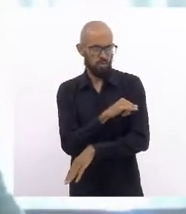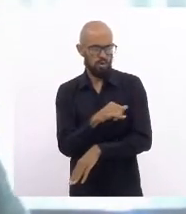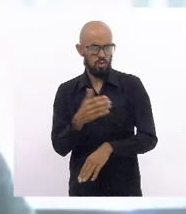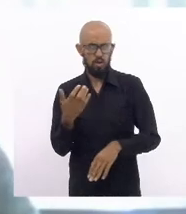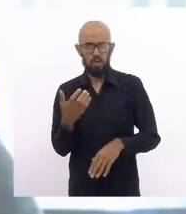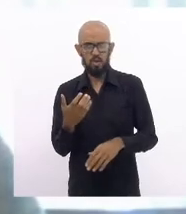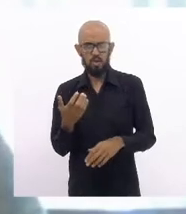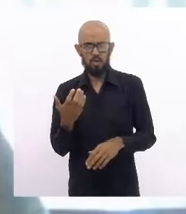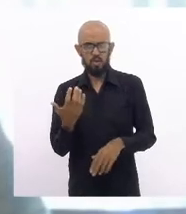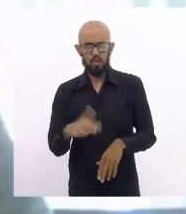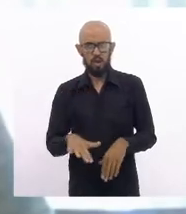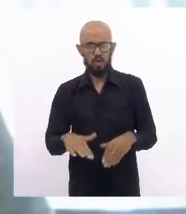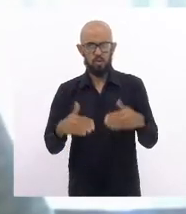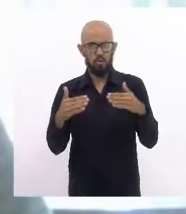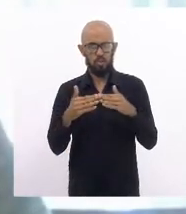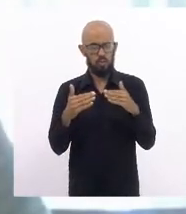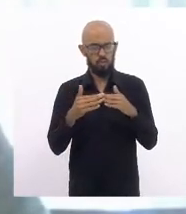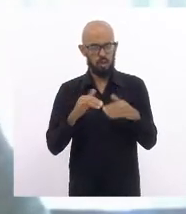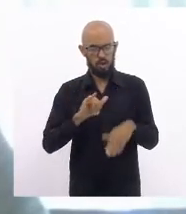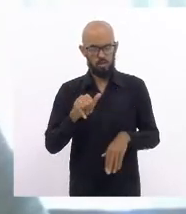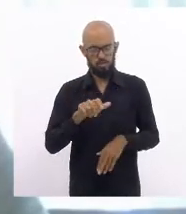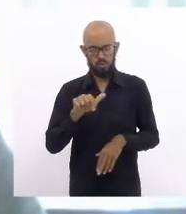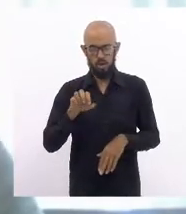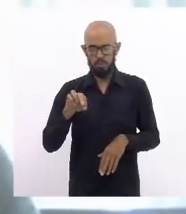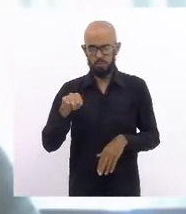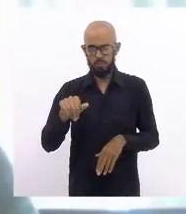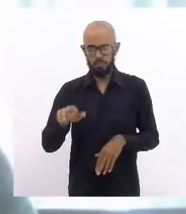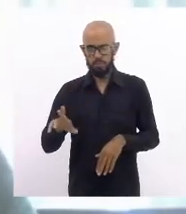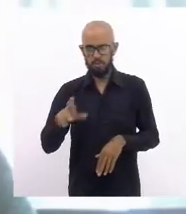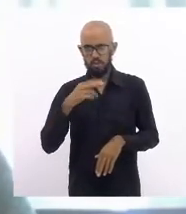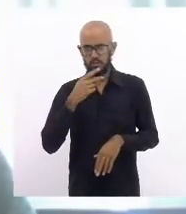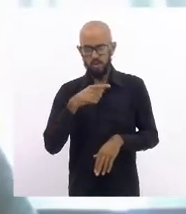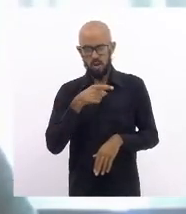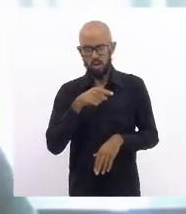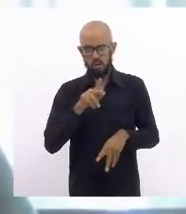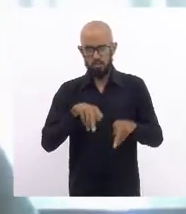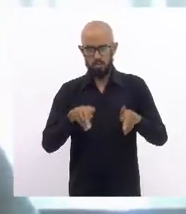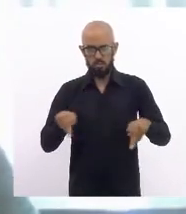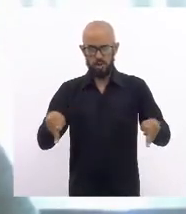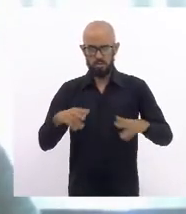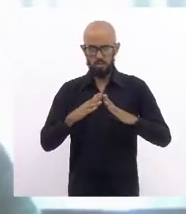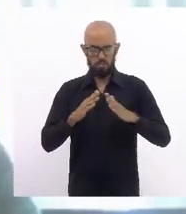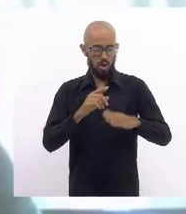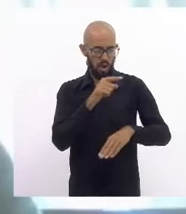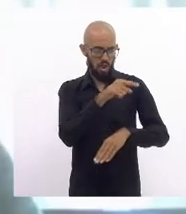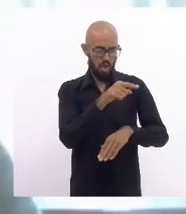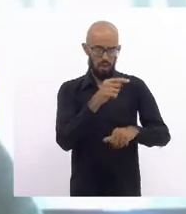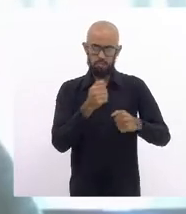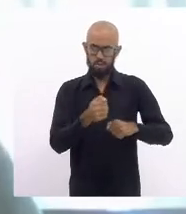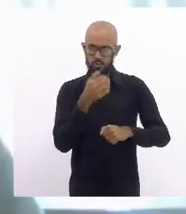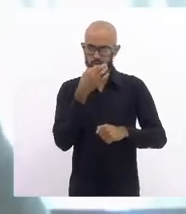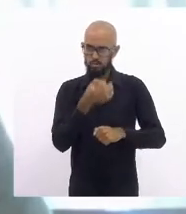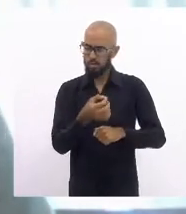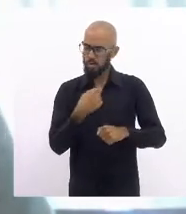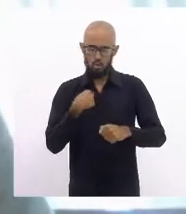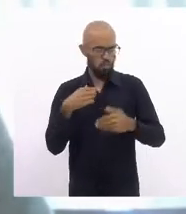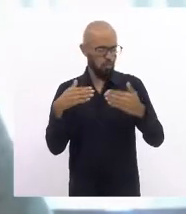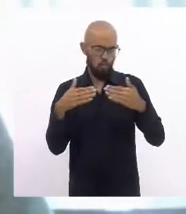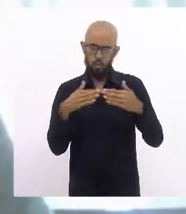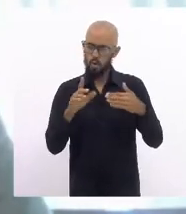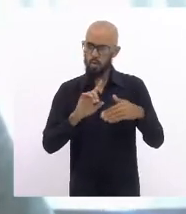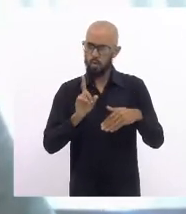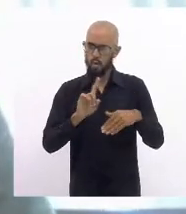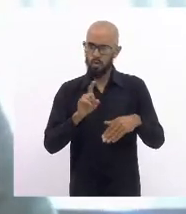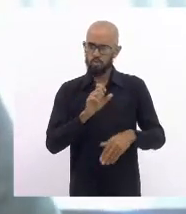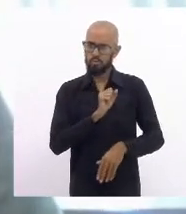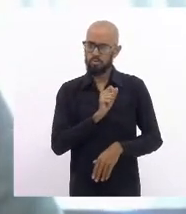deputado Jalmir, que disse que quem mora em São Gonçalo que pode opinar sobre esse assunto. Eu discordo. São Gonçalo é a